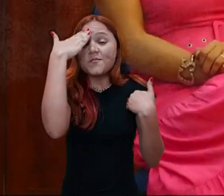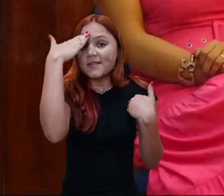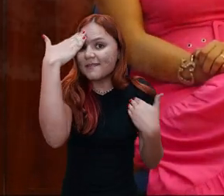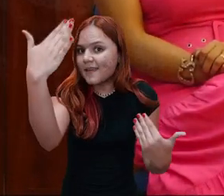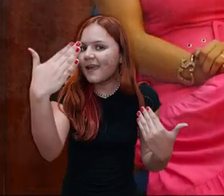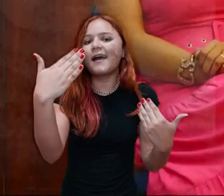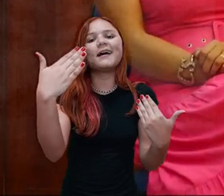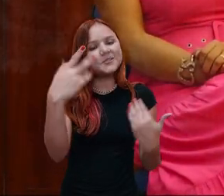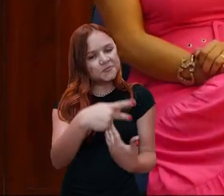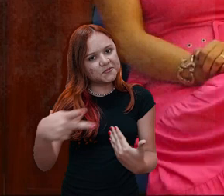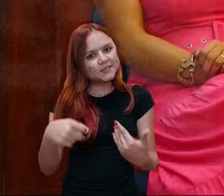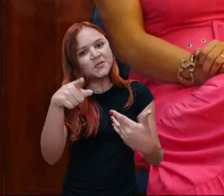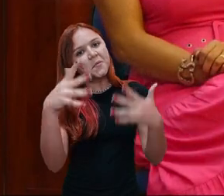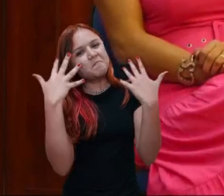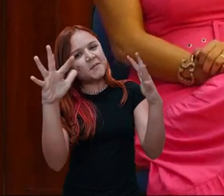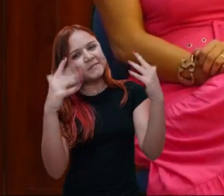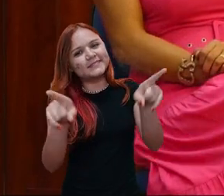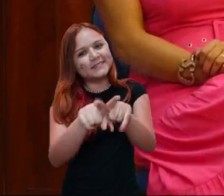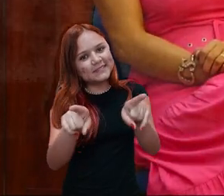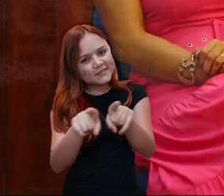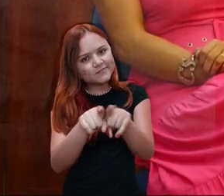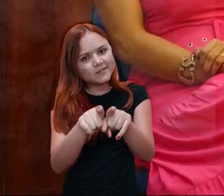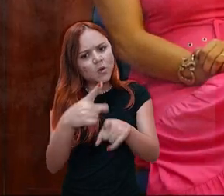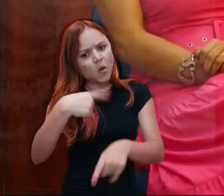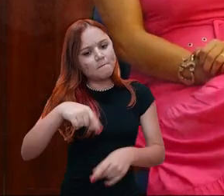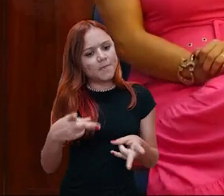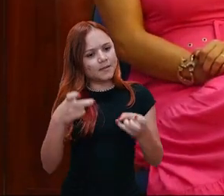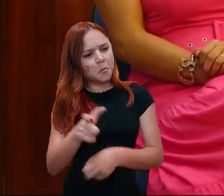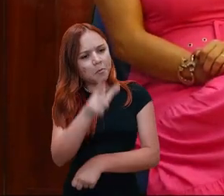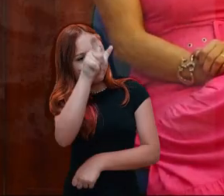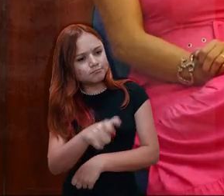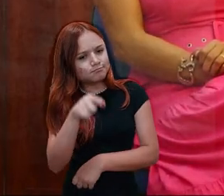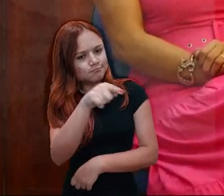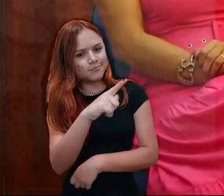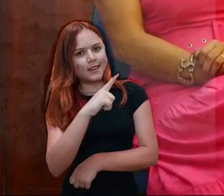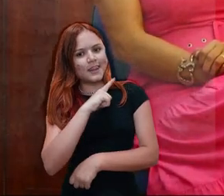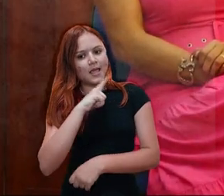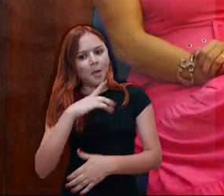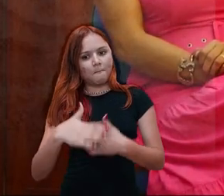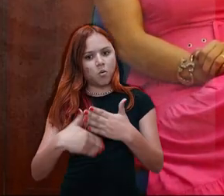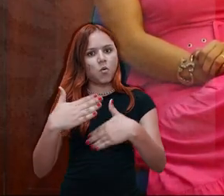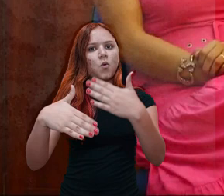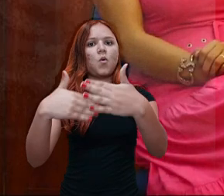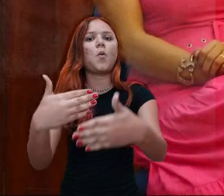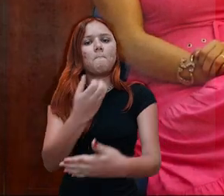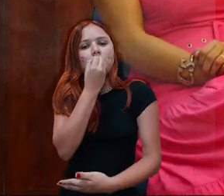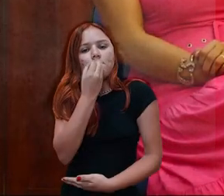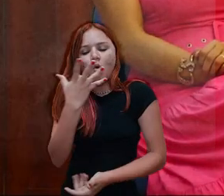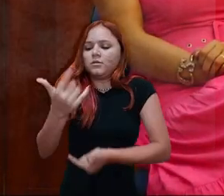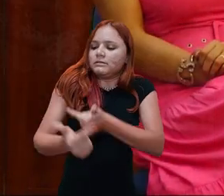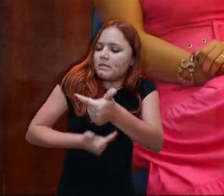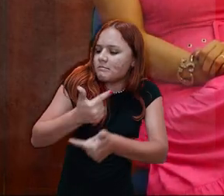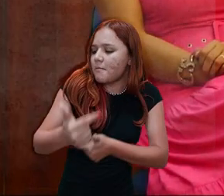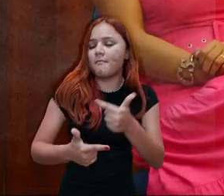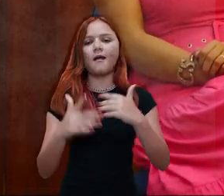lhe agradecer e lhe parabenizar, porque a gente percebe que é alguém que está bem à frente no, nas